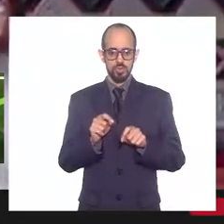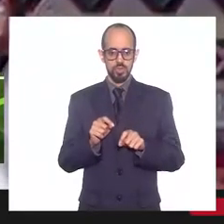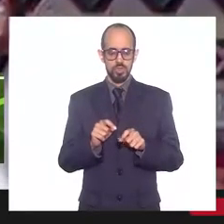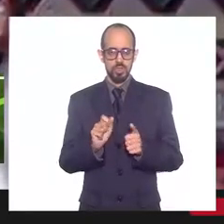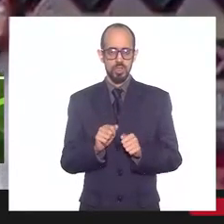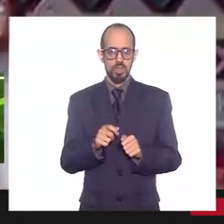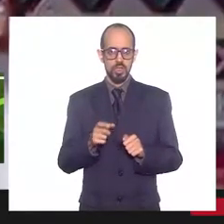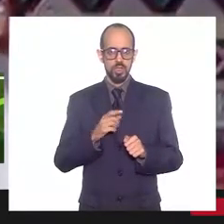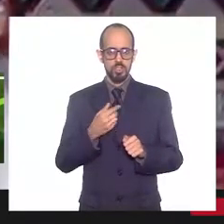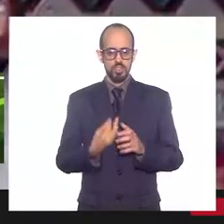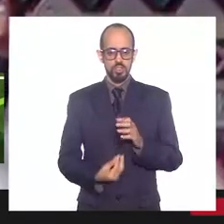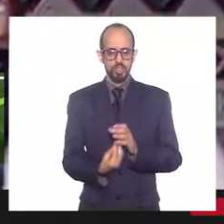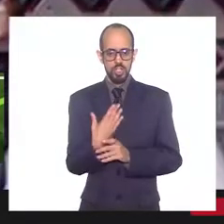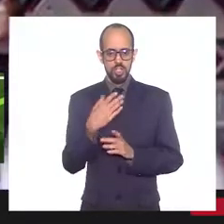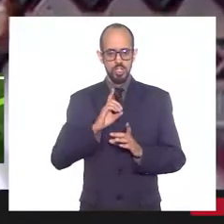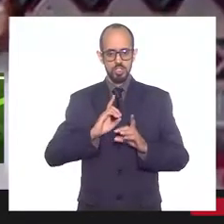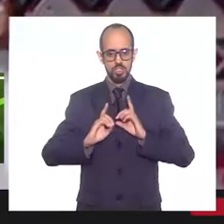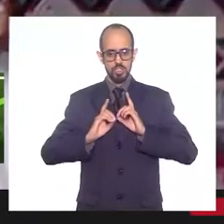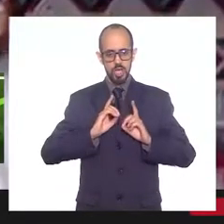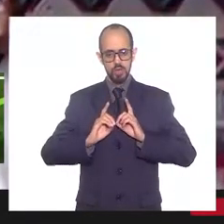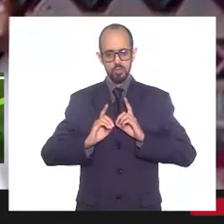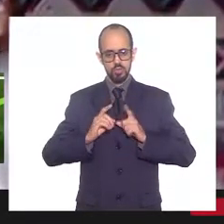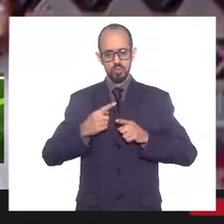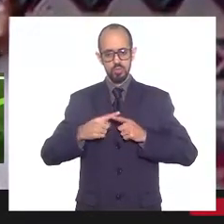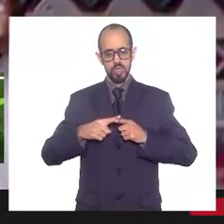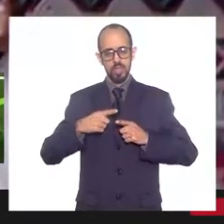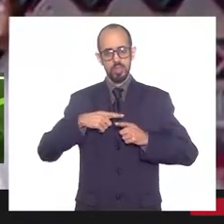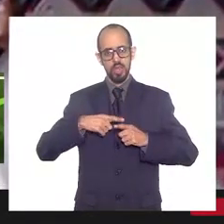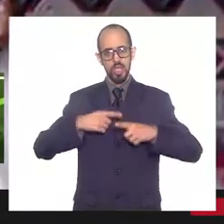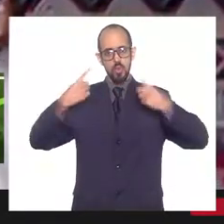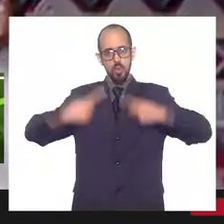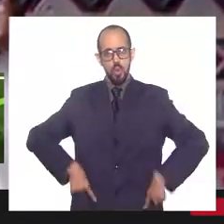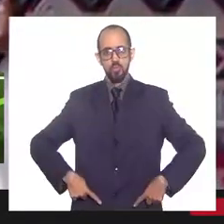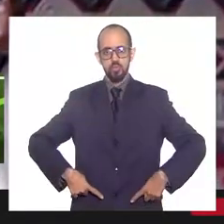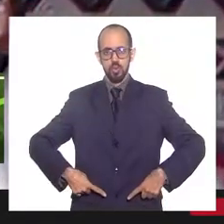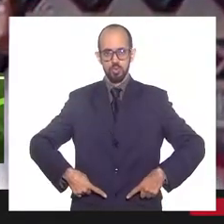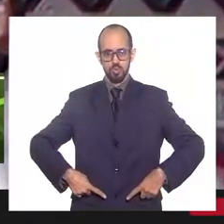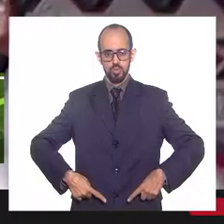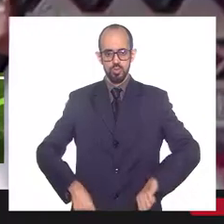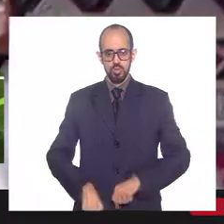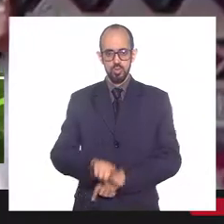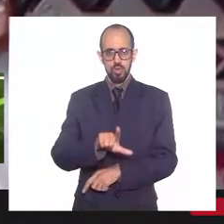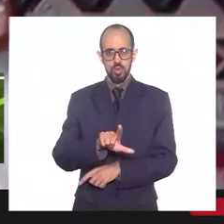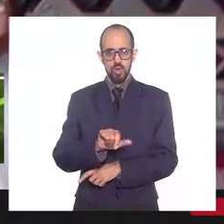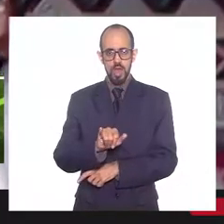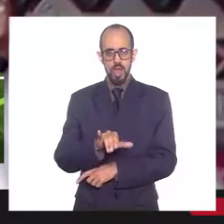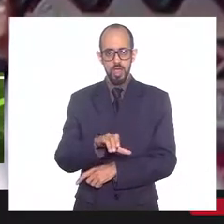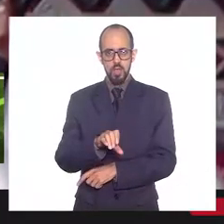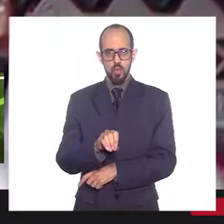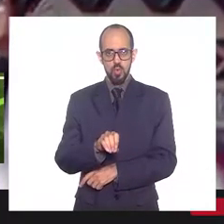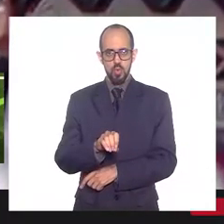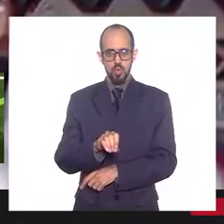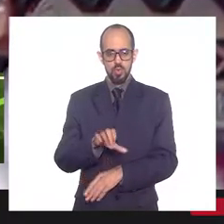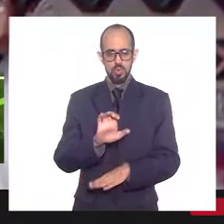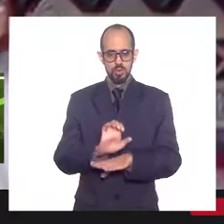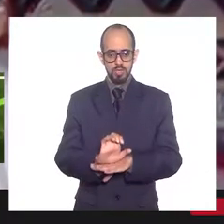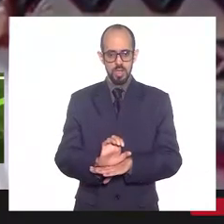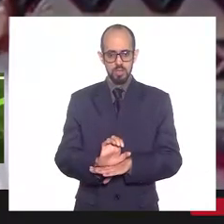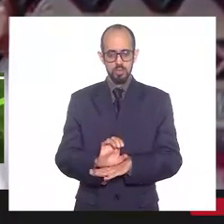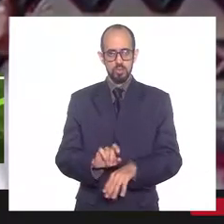possa fazer esse diálogo porque a O Confronto real com a laicidade do Estado e com os presentes